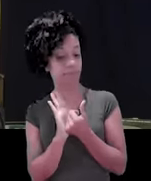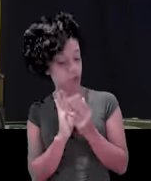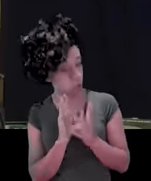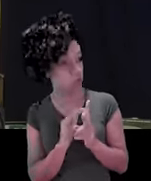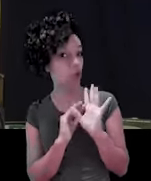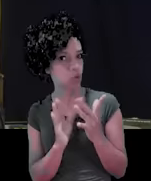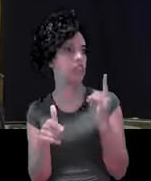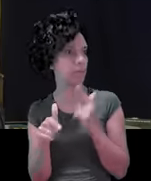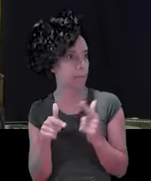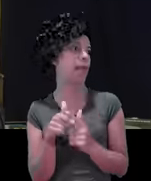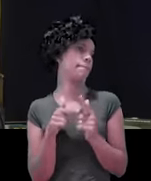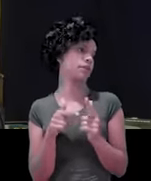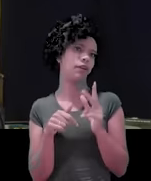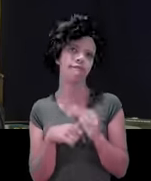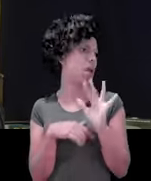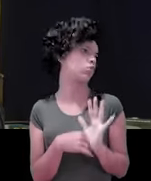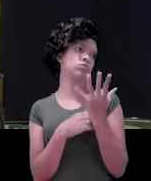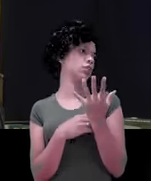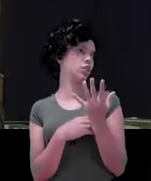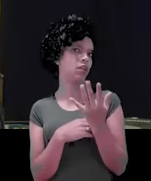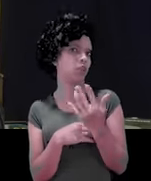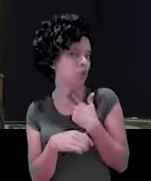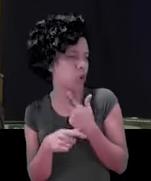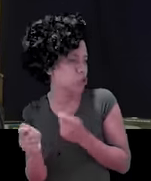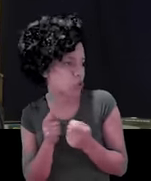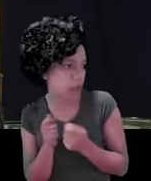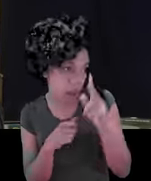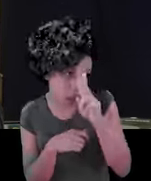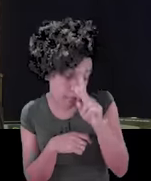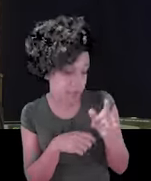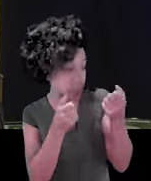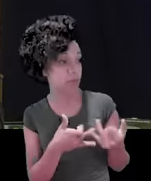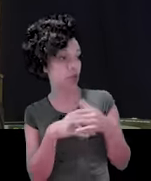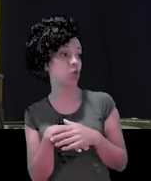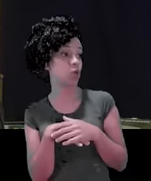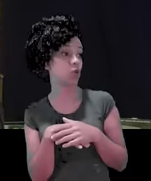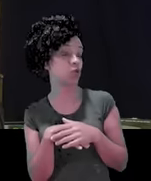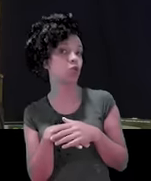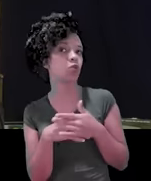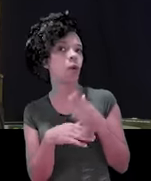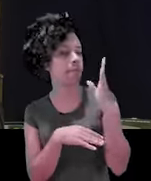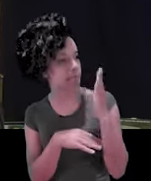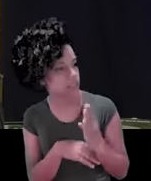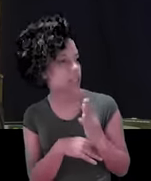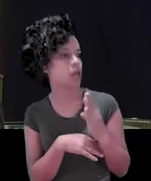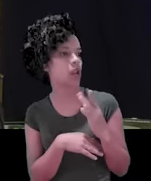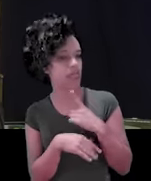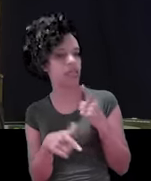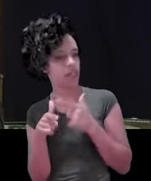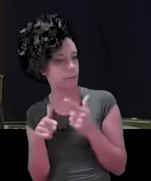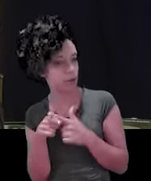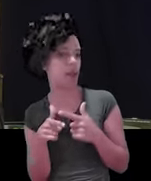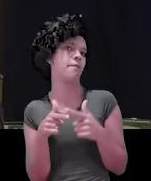coisas vão continuar acontecendo vão continuar acontecendo e você não pode controlar isso lembra que tu falou do do brasileiro e